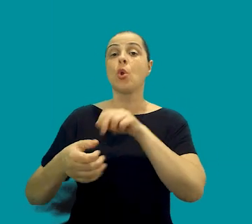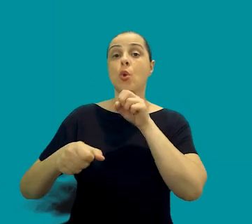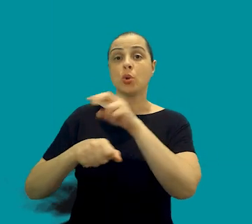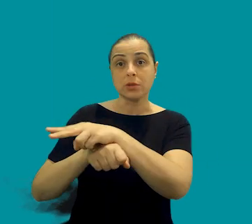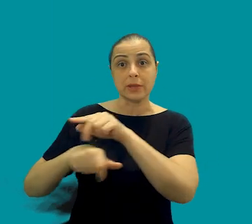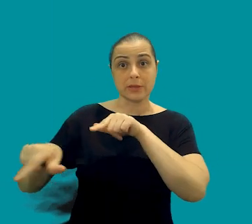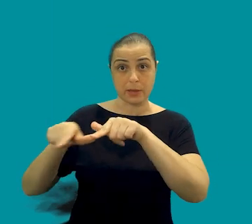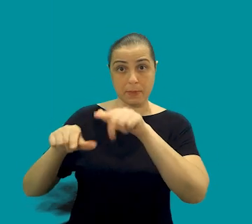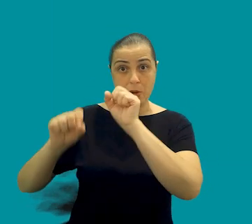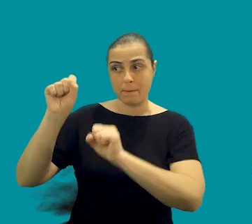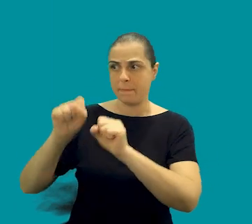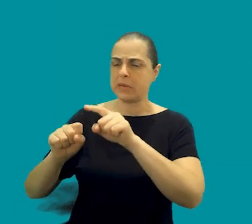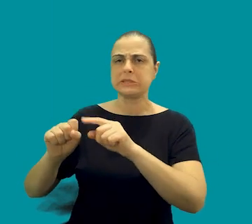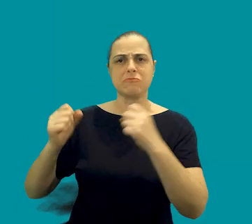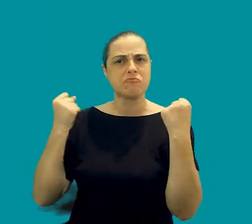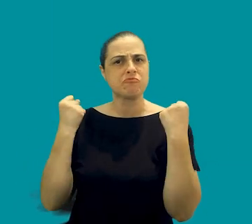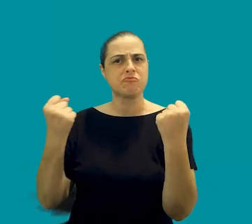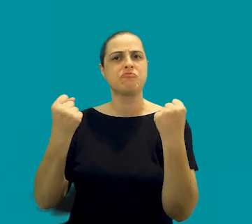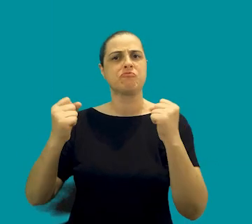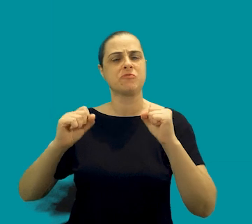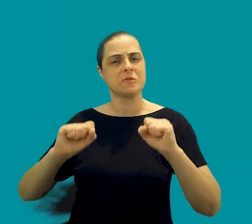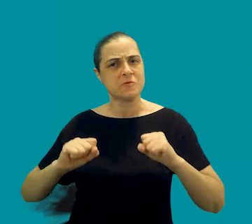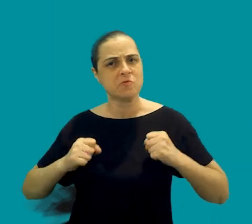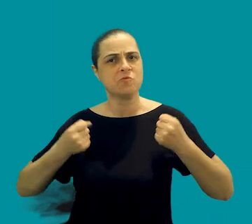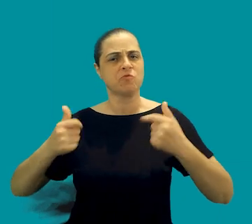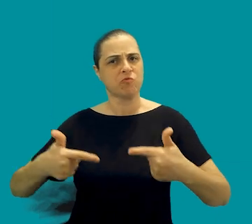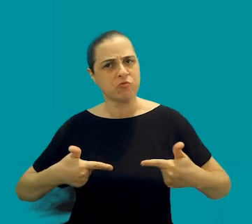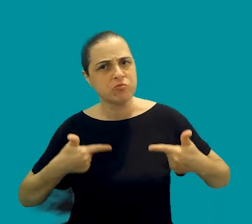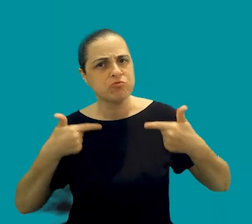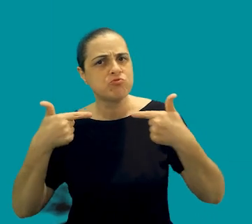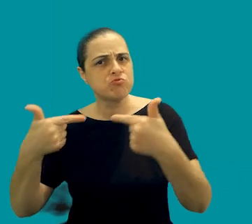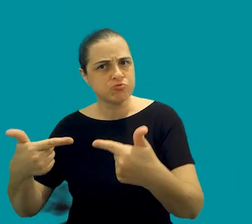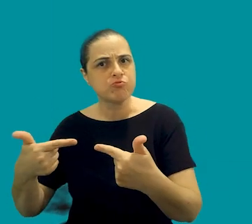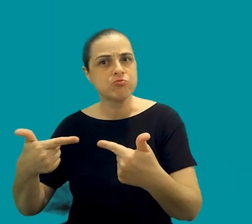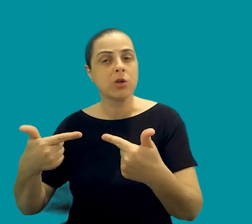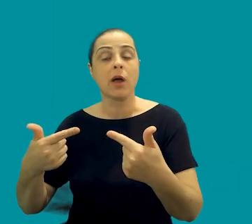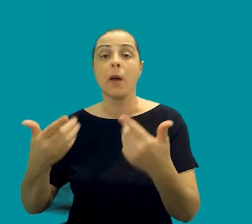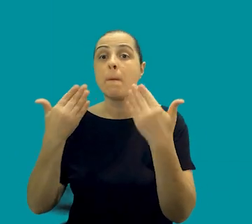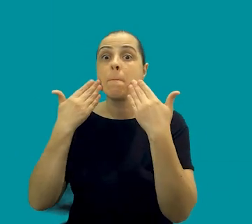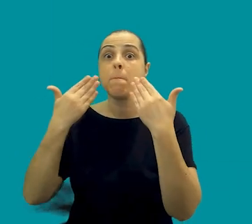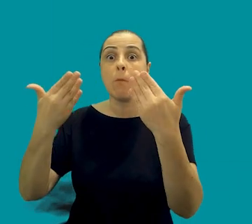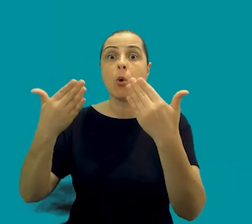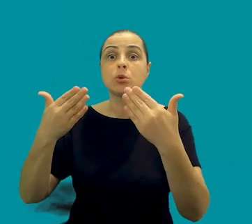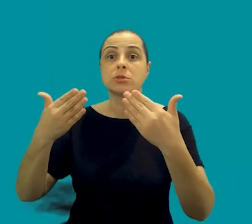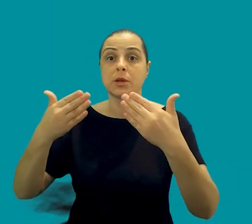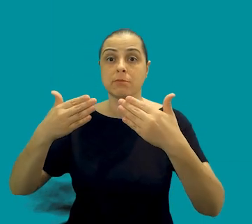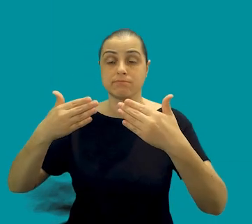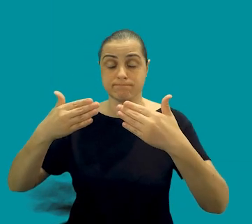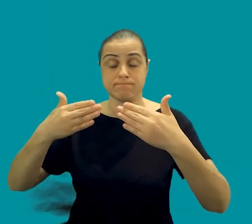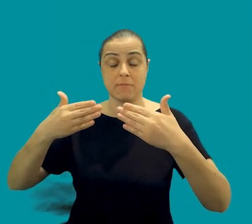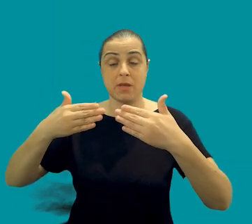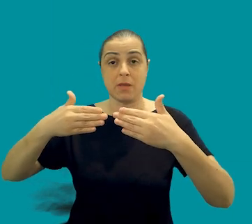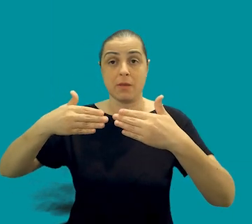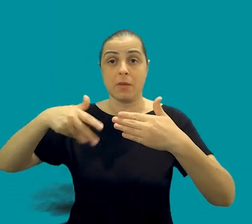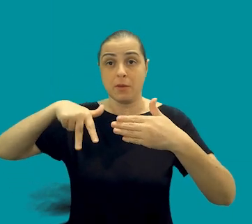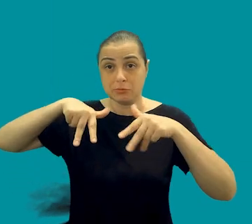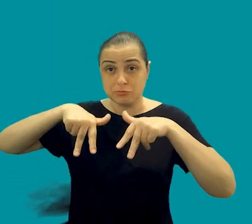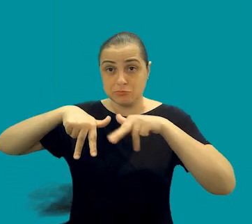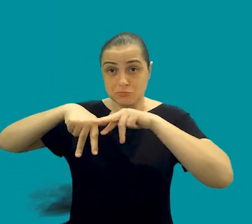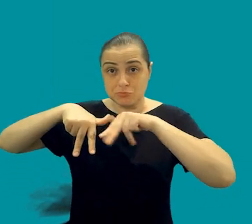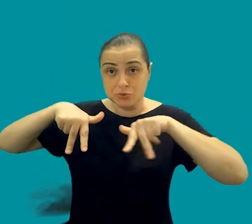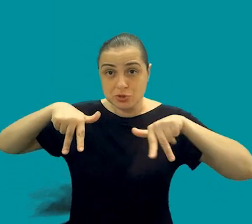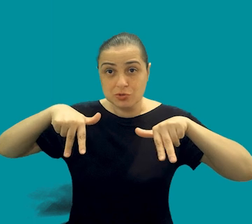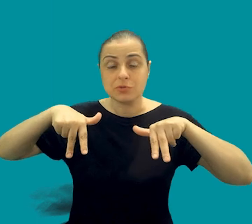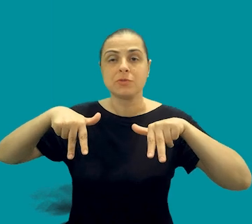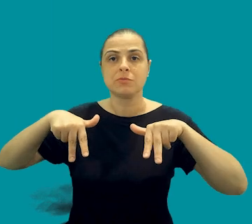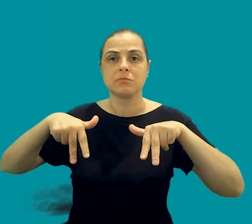jovem potente, resiliente e que traz diversidade para o ambiente de trabalho, traz o diferente. Eu